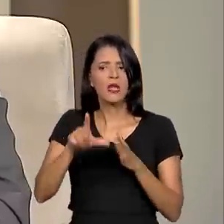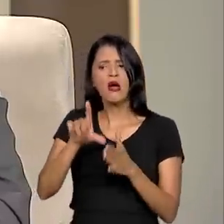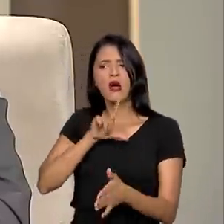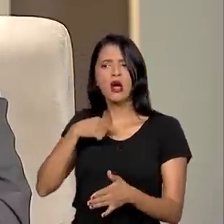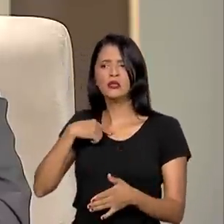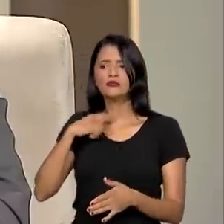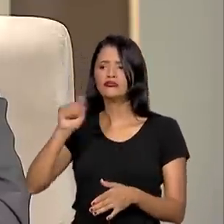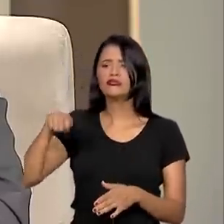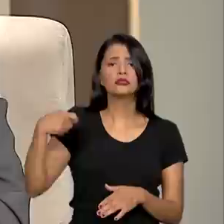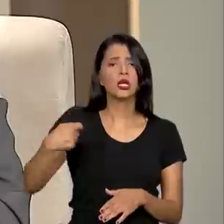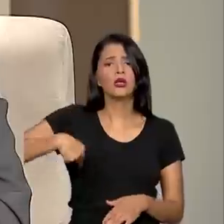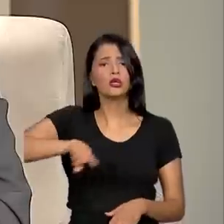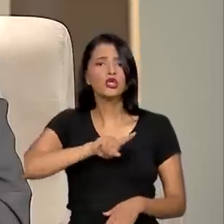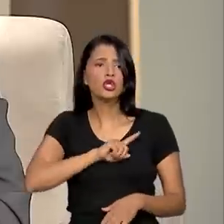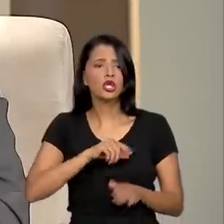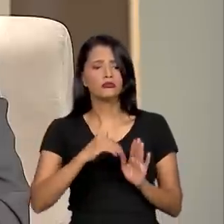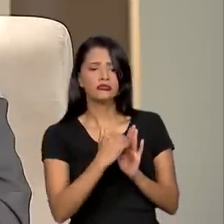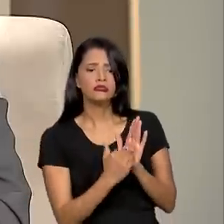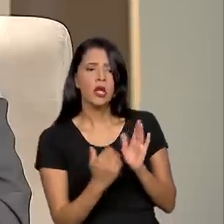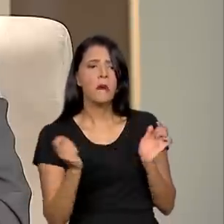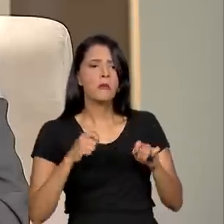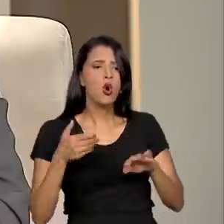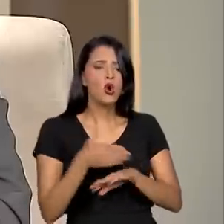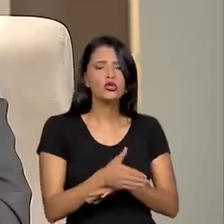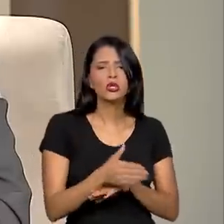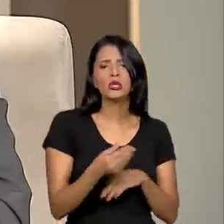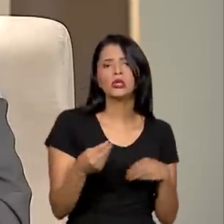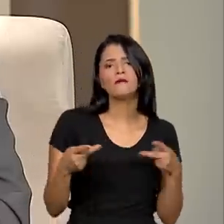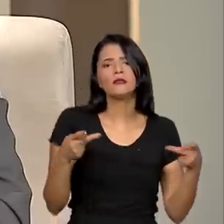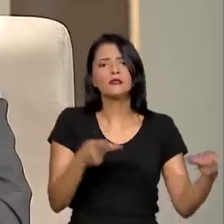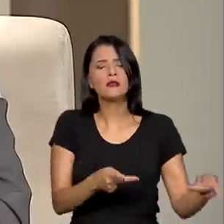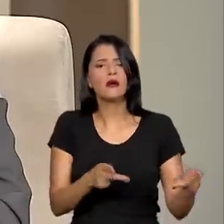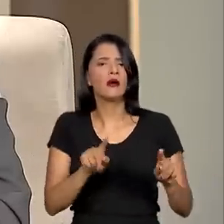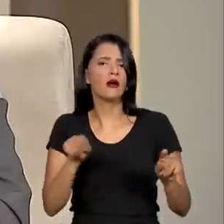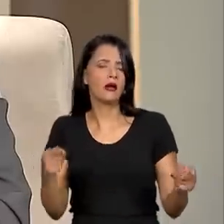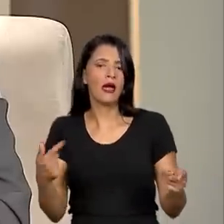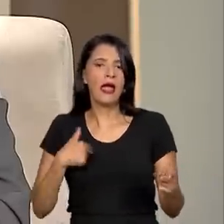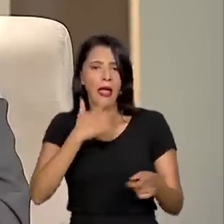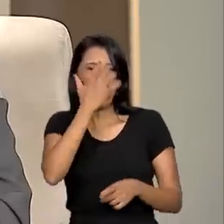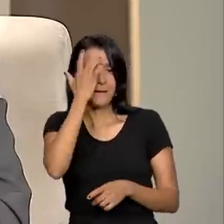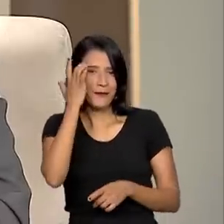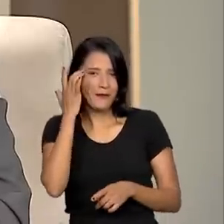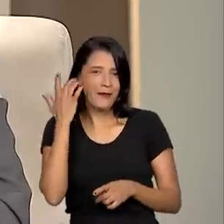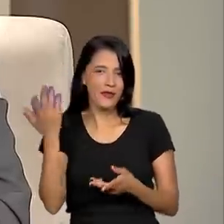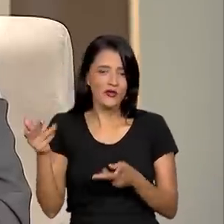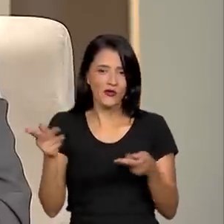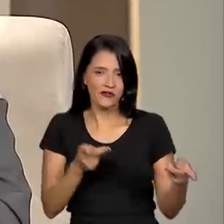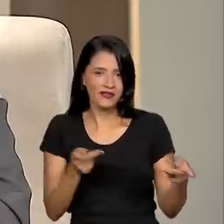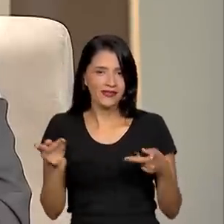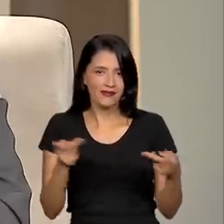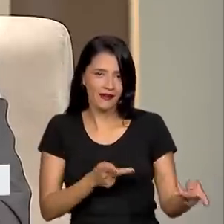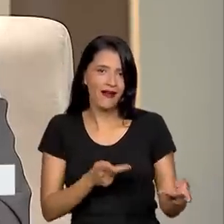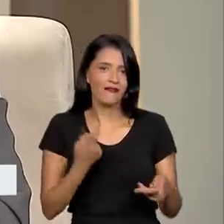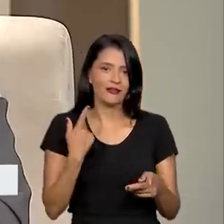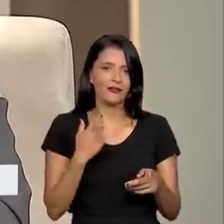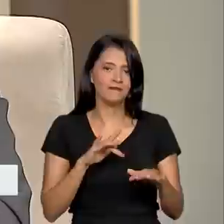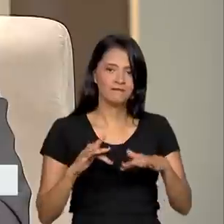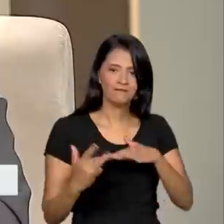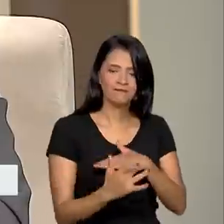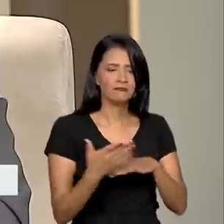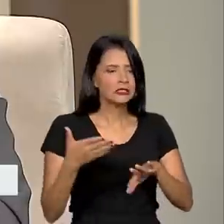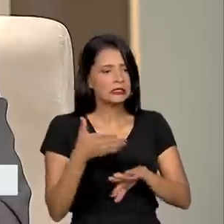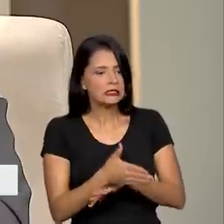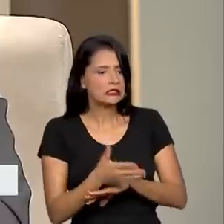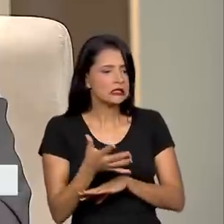é a programação que pode ser visitada, e o internauta, a pessoa que visitava ali pelas redes sociais,